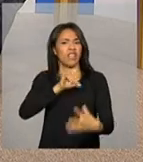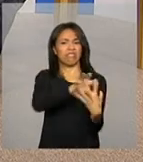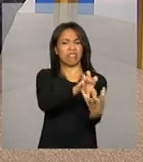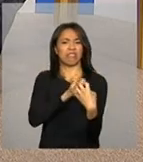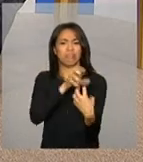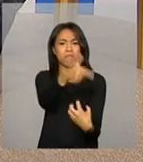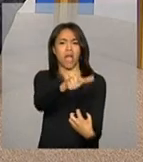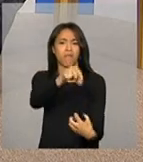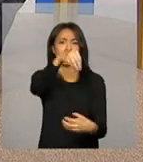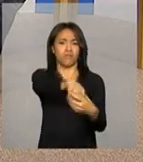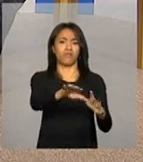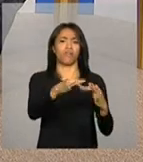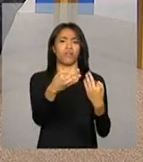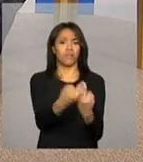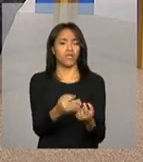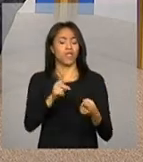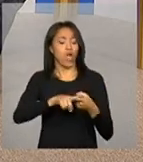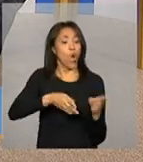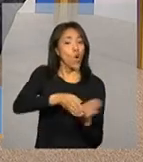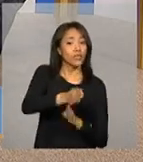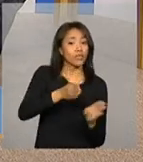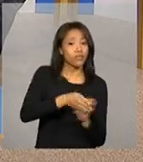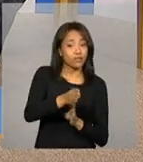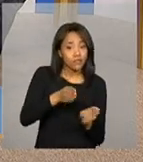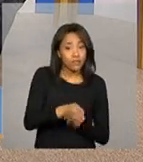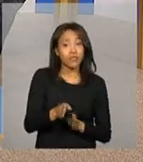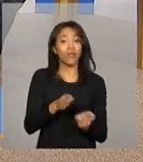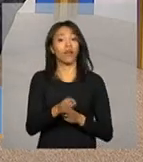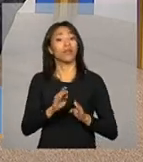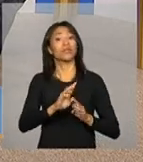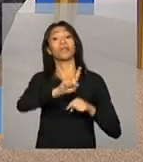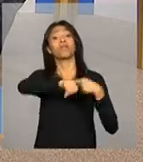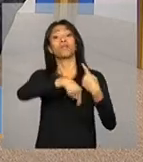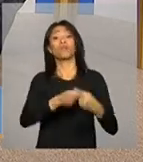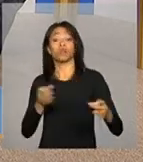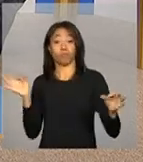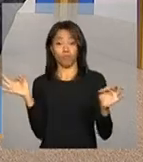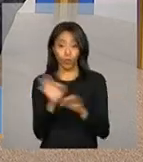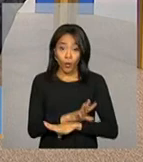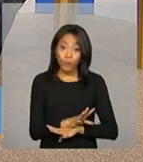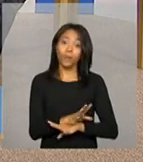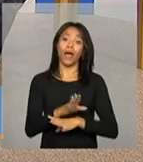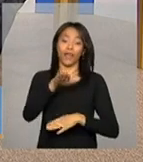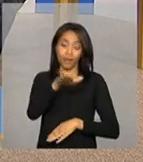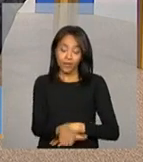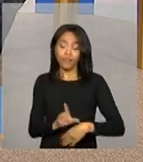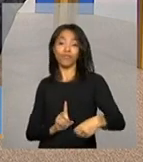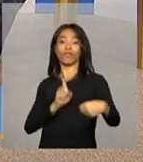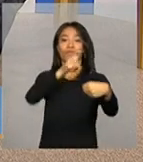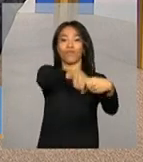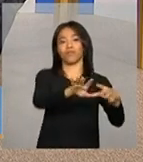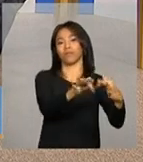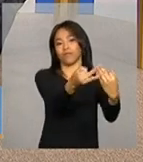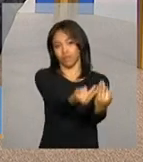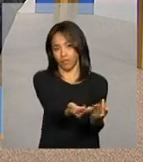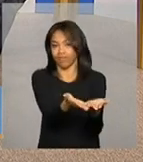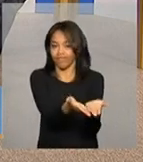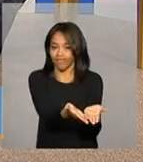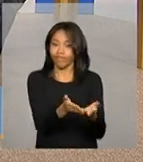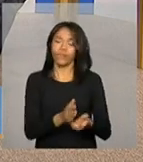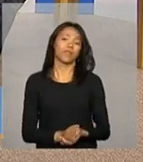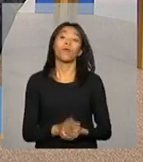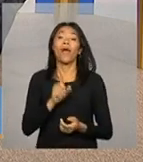é reconstituir aquele ambiente para criança poder voltar Então essa meta do reordenamento do serviço de acolhimento